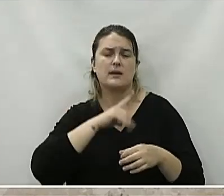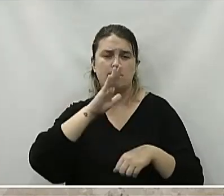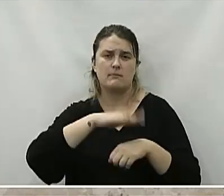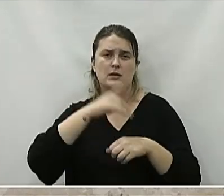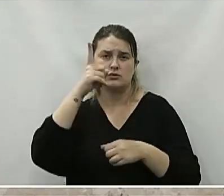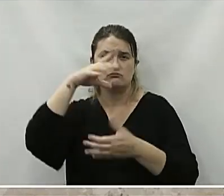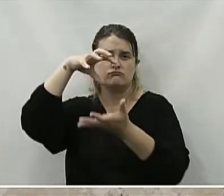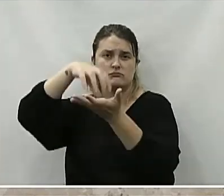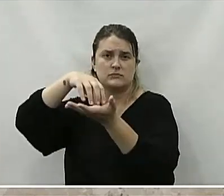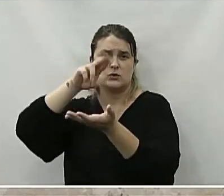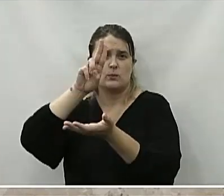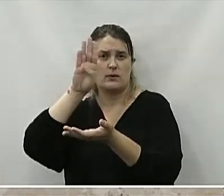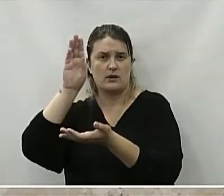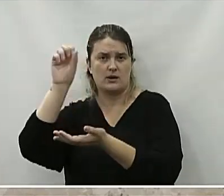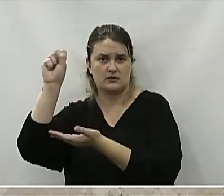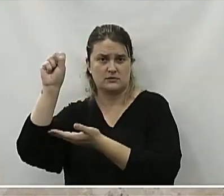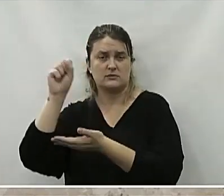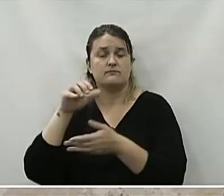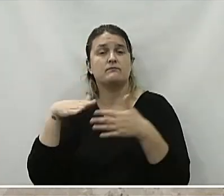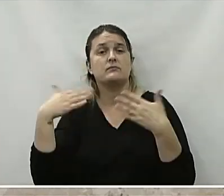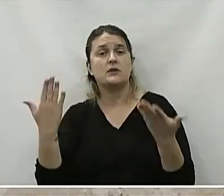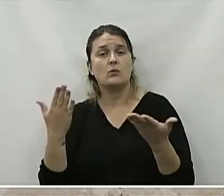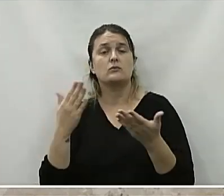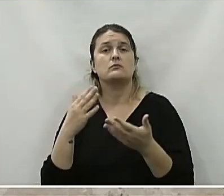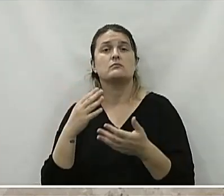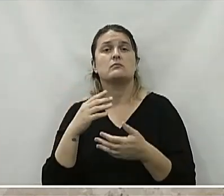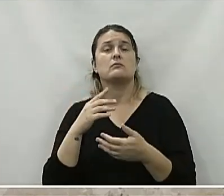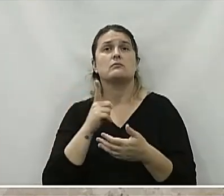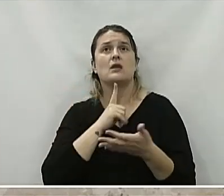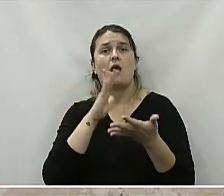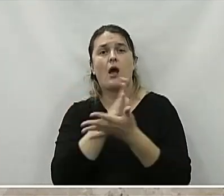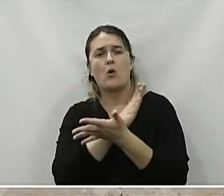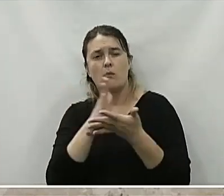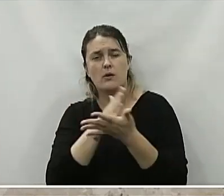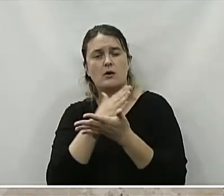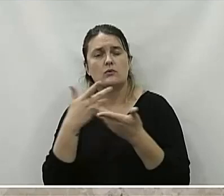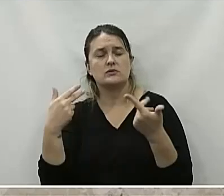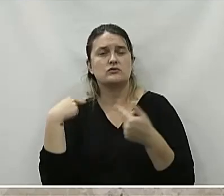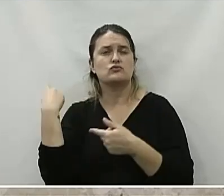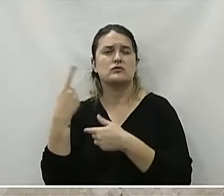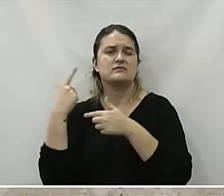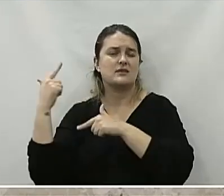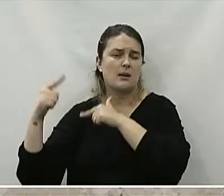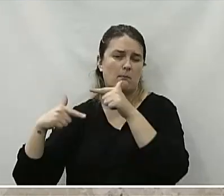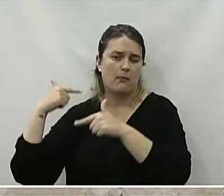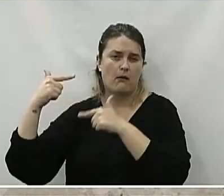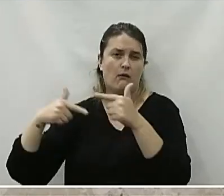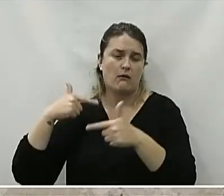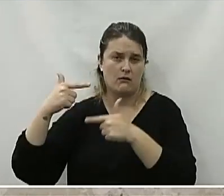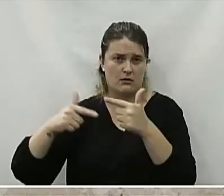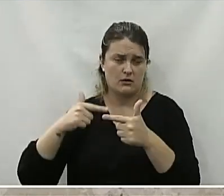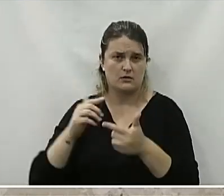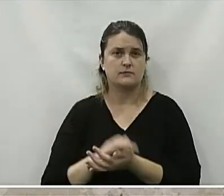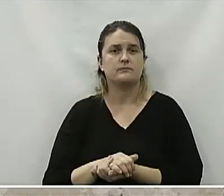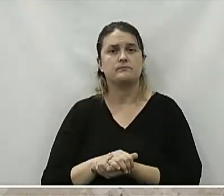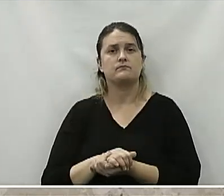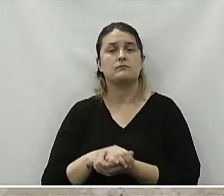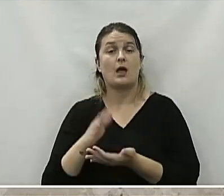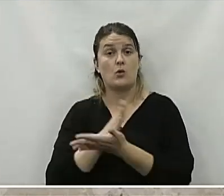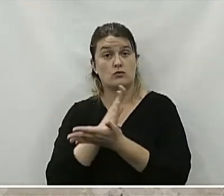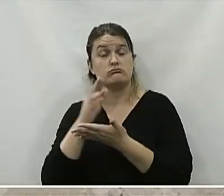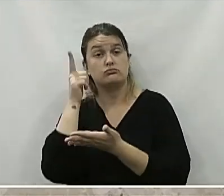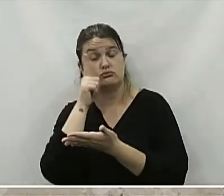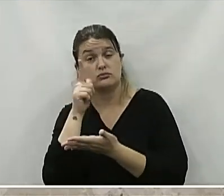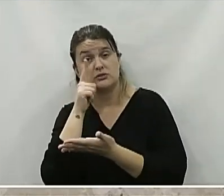unidade básica de saúde. Então, são situações que a gente vem trabalhando durante o mandato, ao qual estivemos